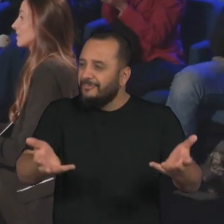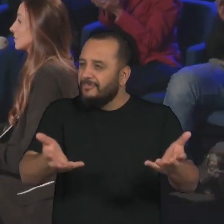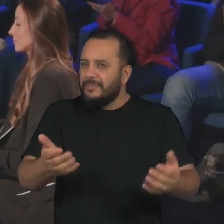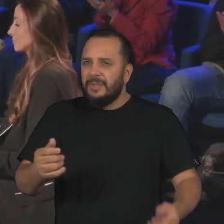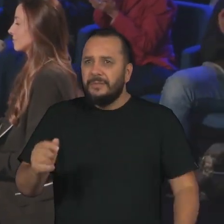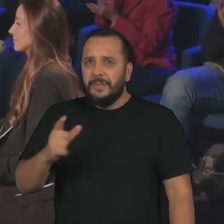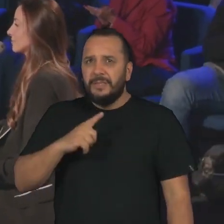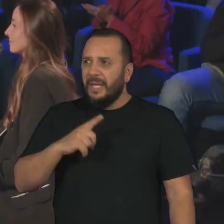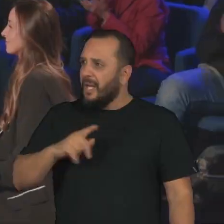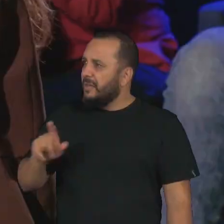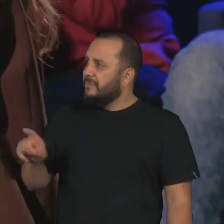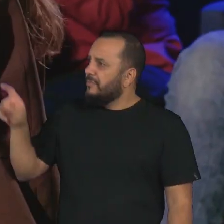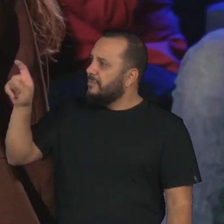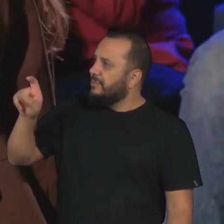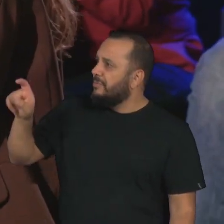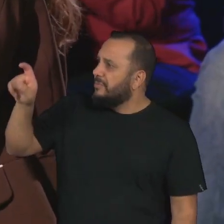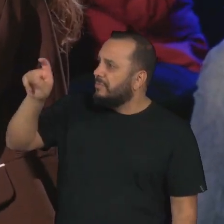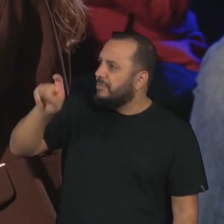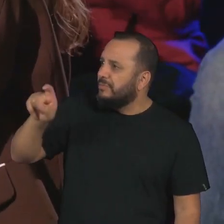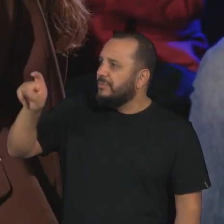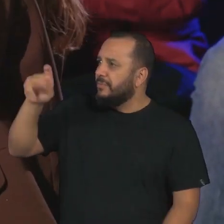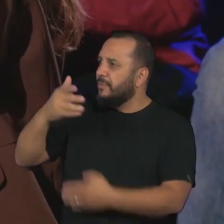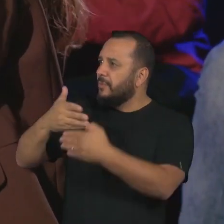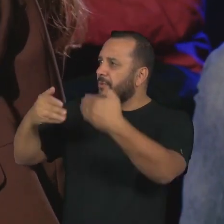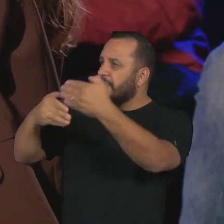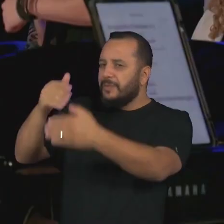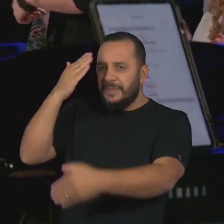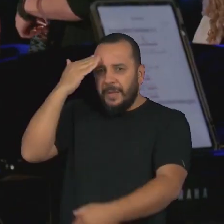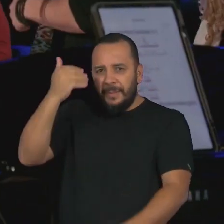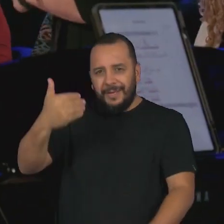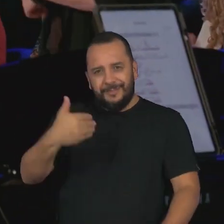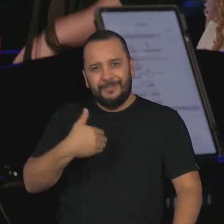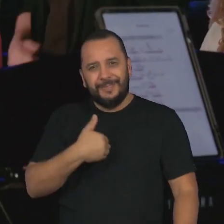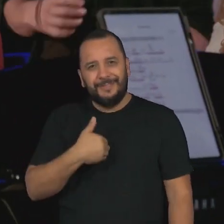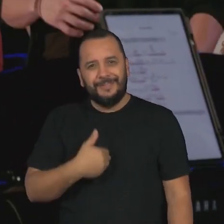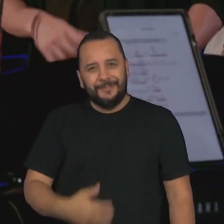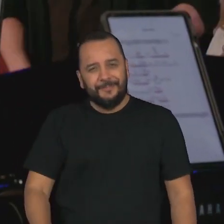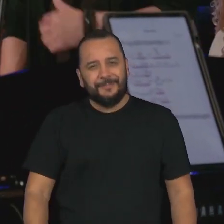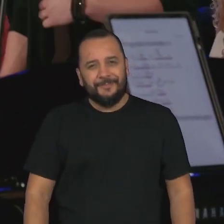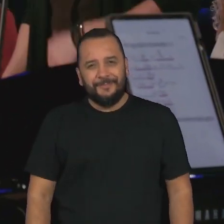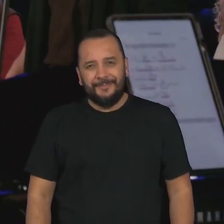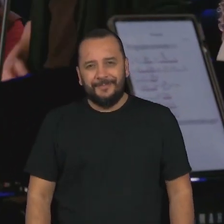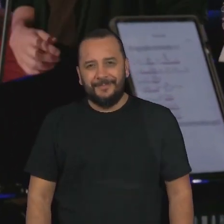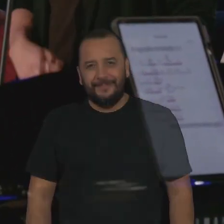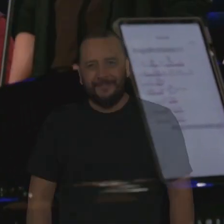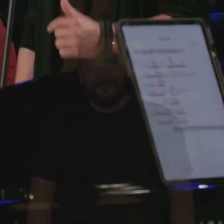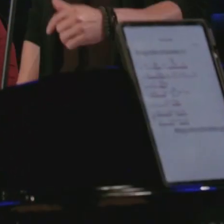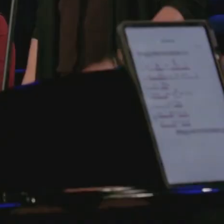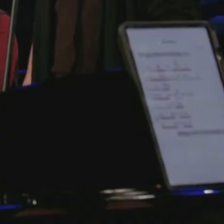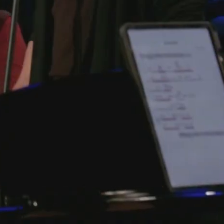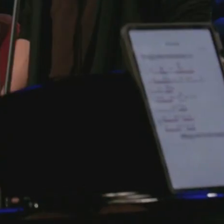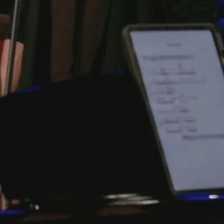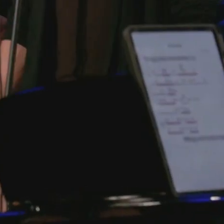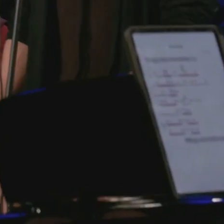vai saber de mim, Mambembe, Diga amor, debaixo da ponte,